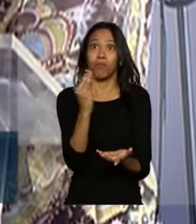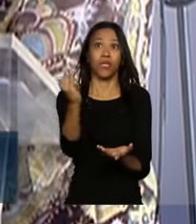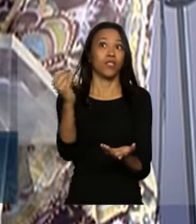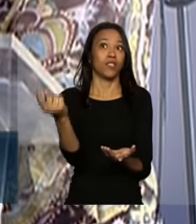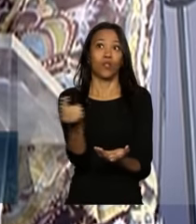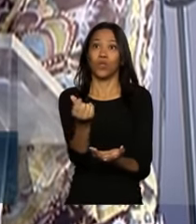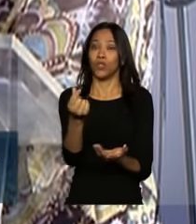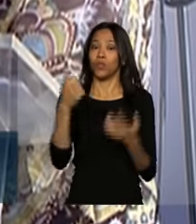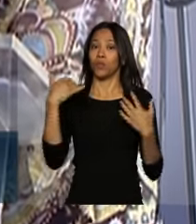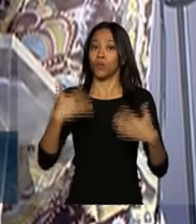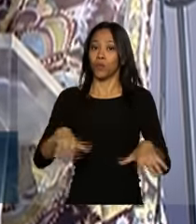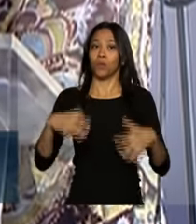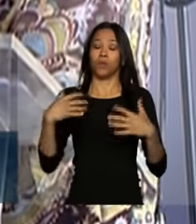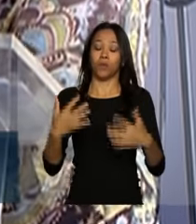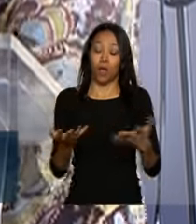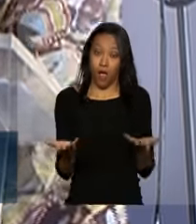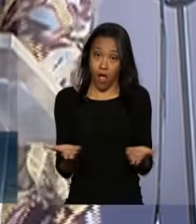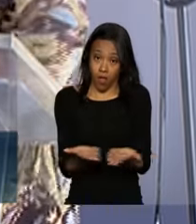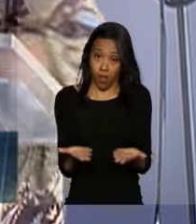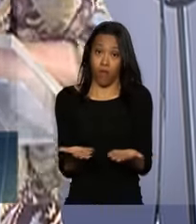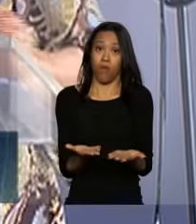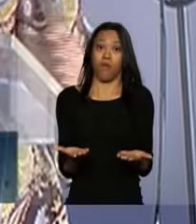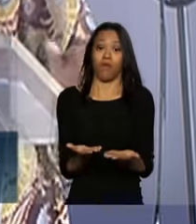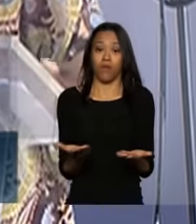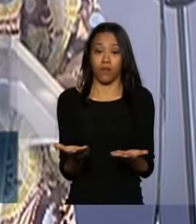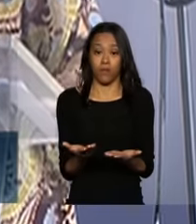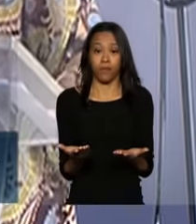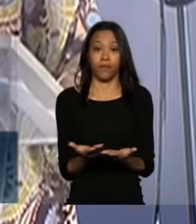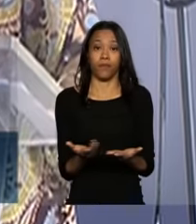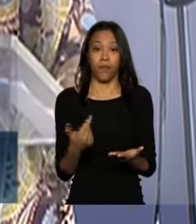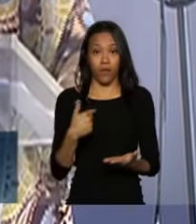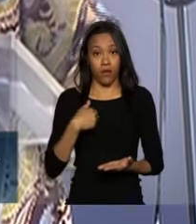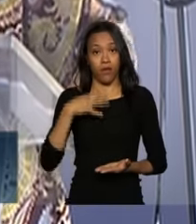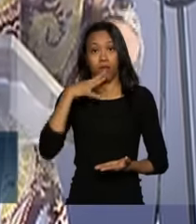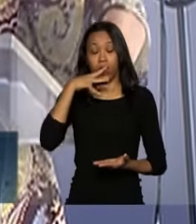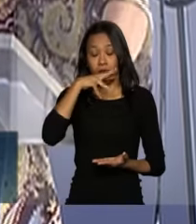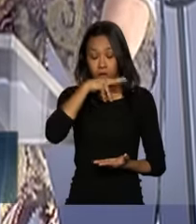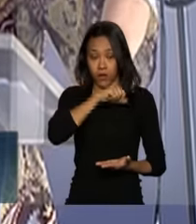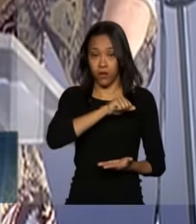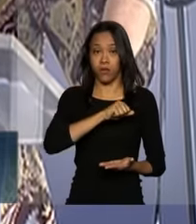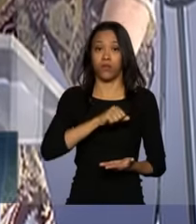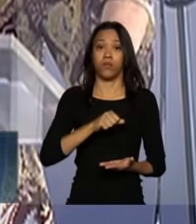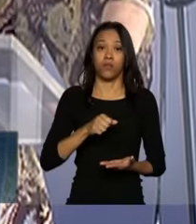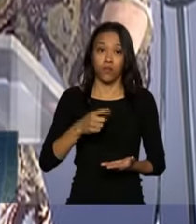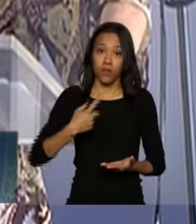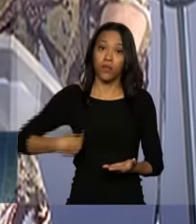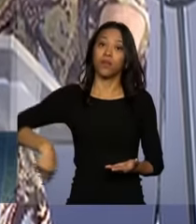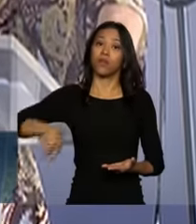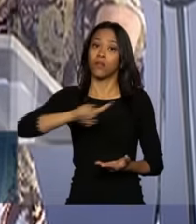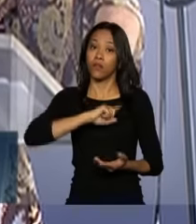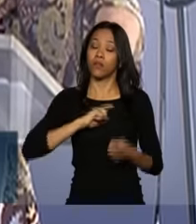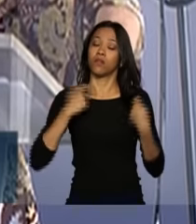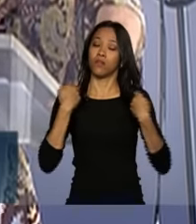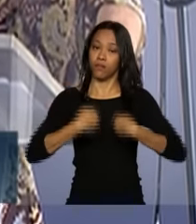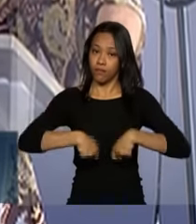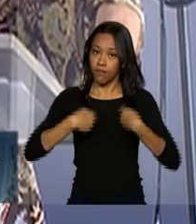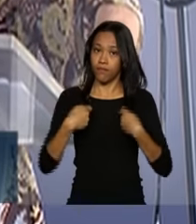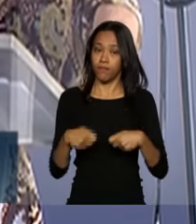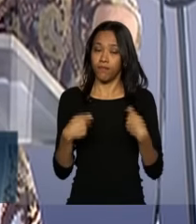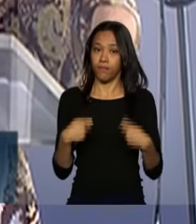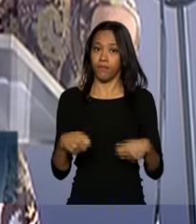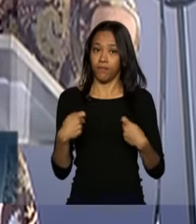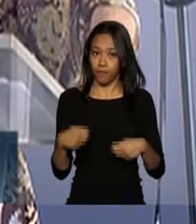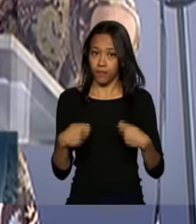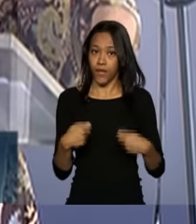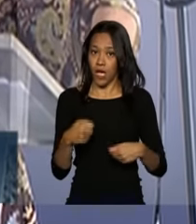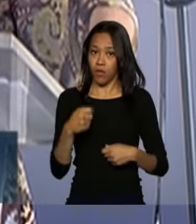algo trivial. Agora, eu acho que a gente tem de olhar